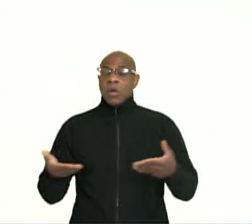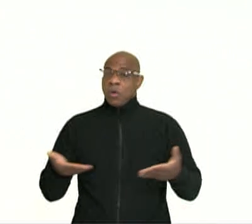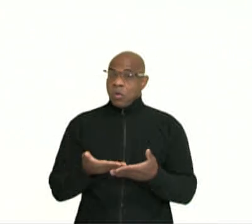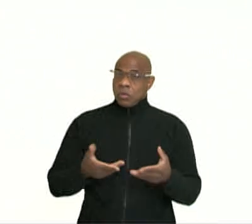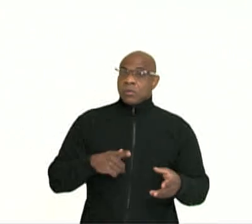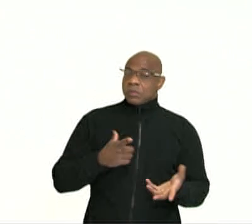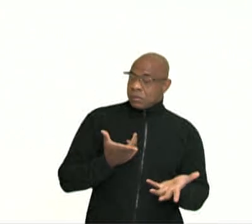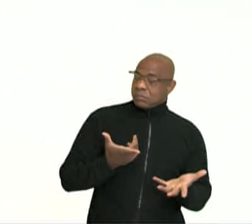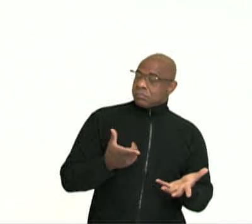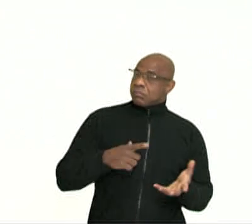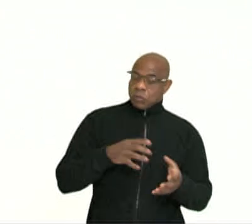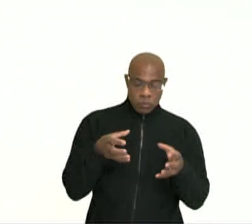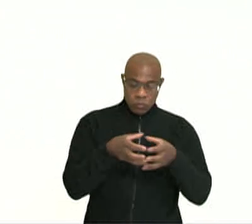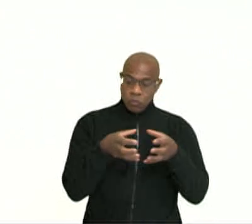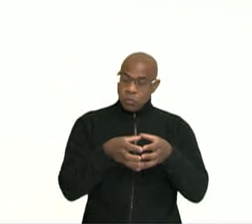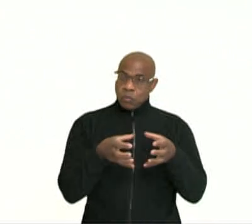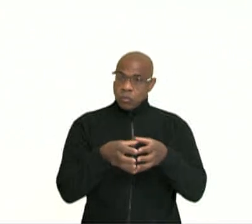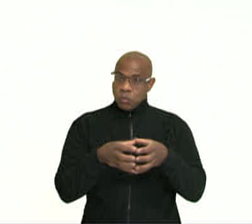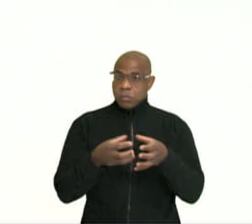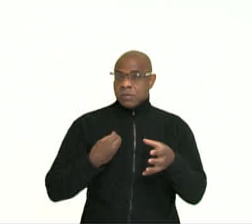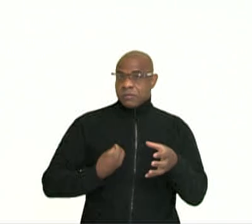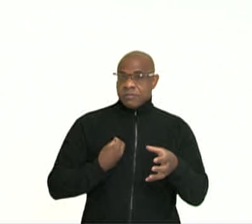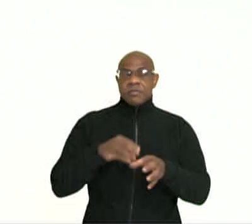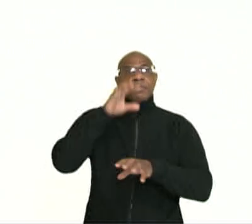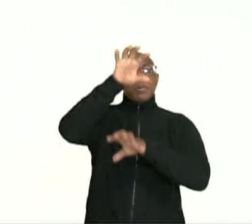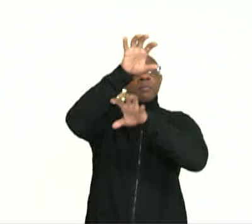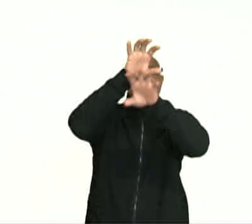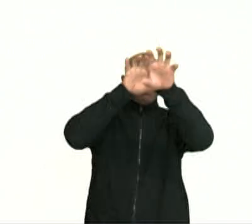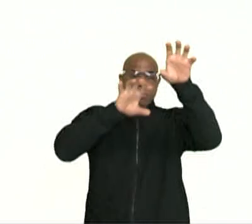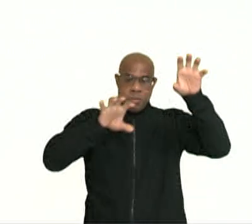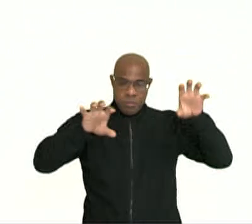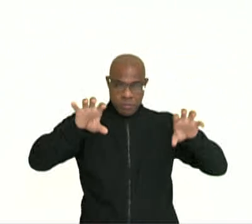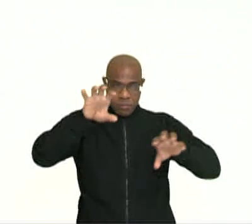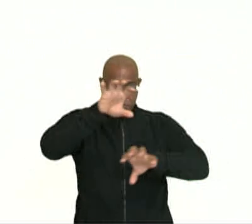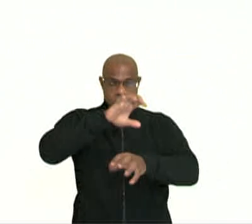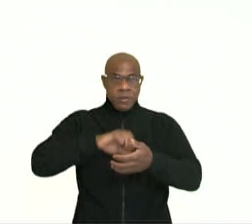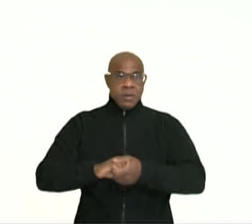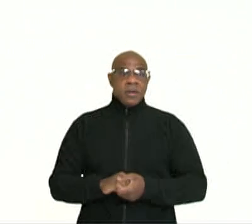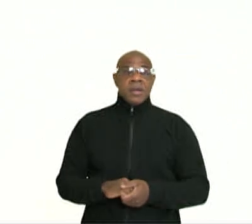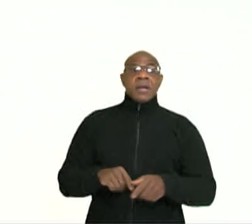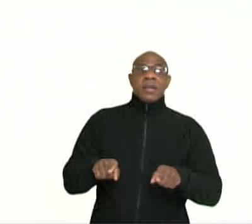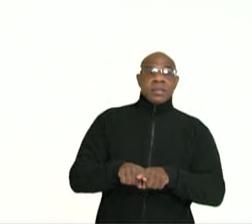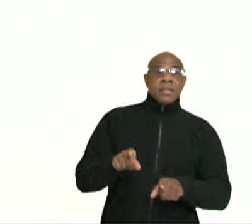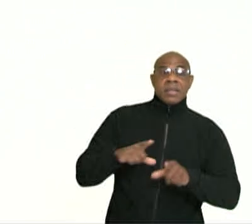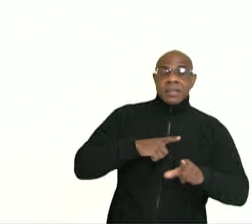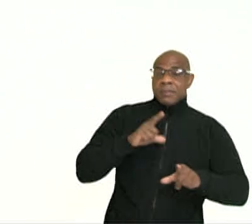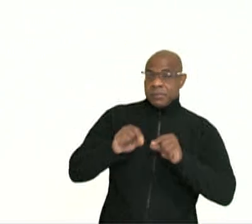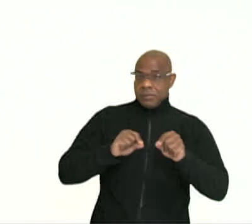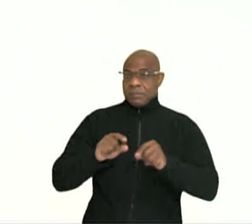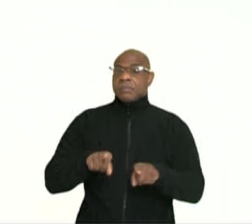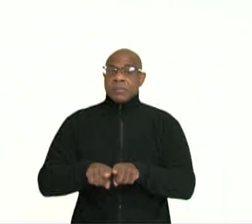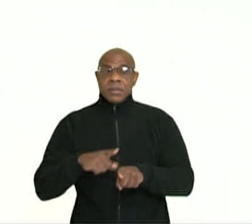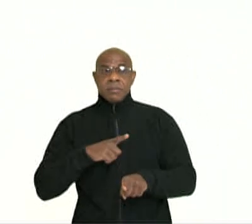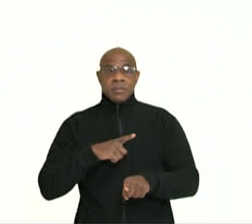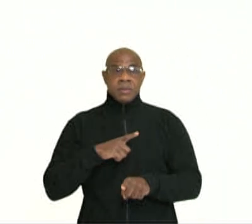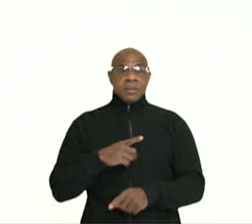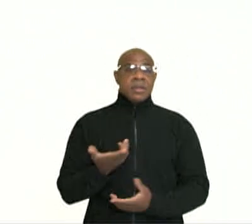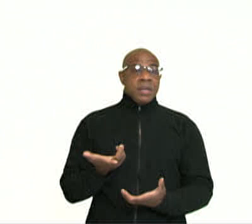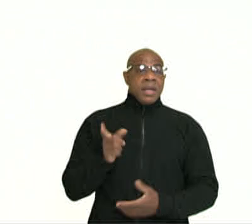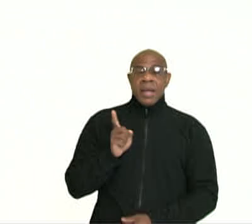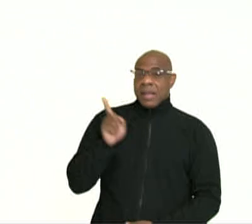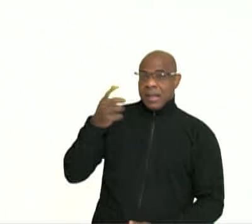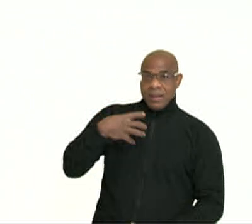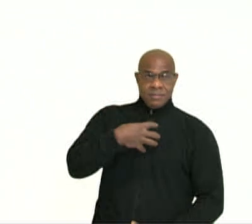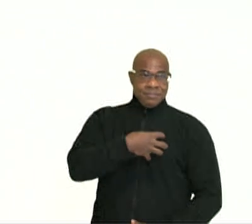um grupo dessa etnia no distrito de Olivença, no município de Ilhéus, região litorânea do Nordeste brasileiro, né? Então,